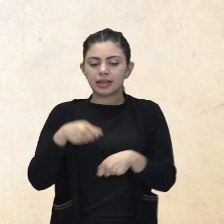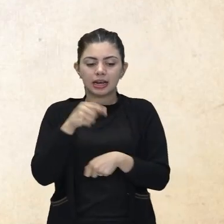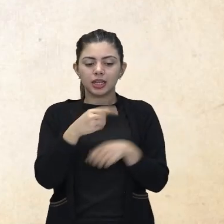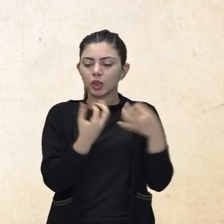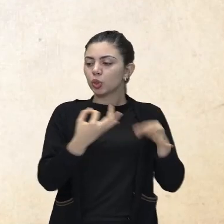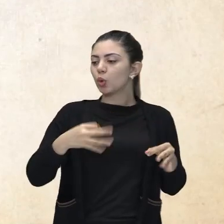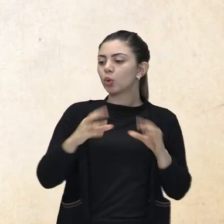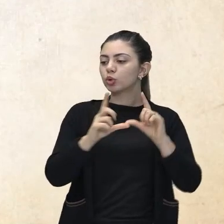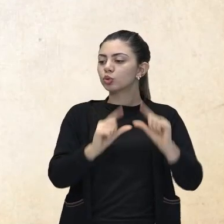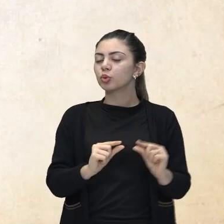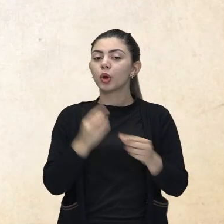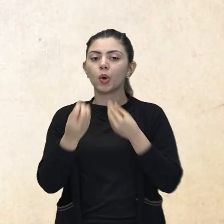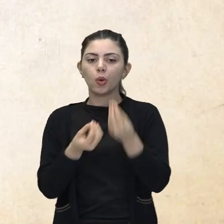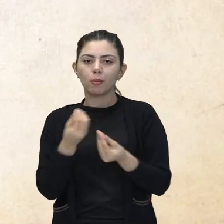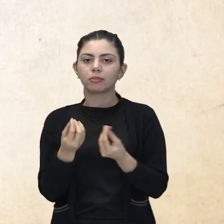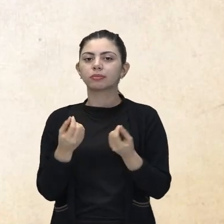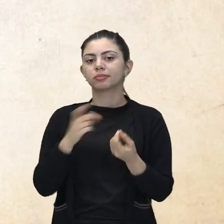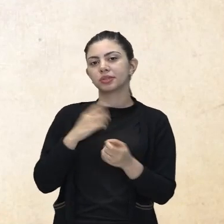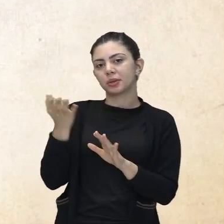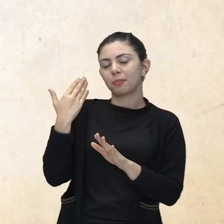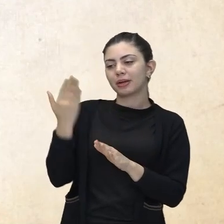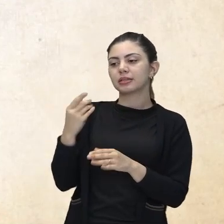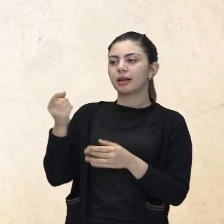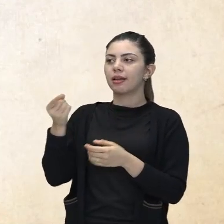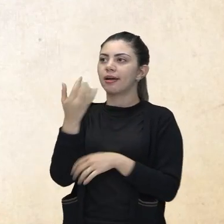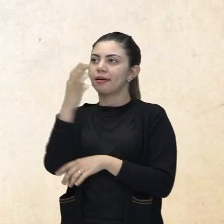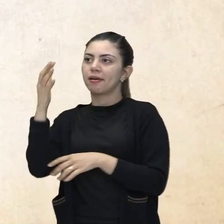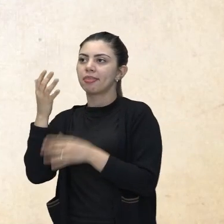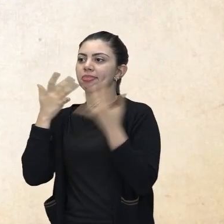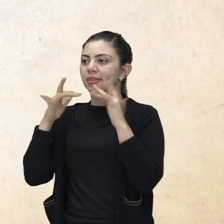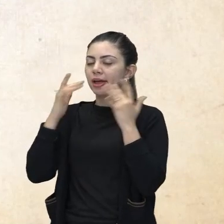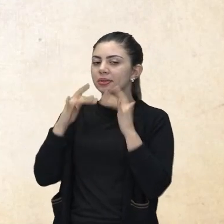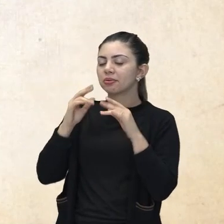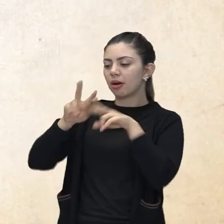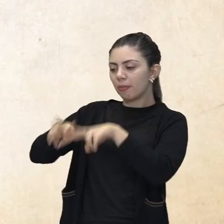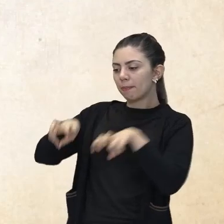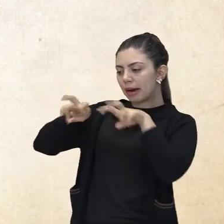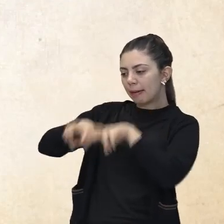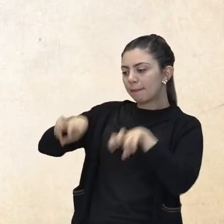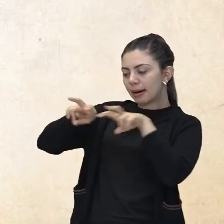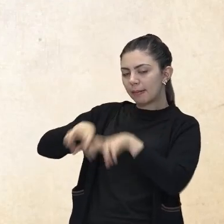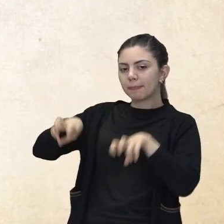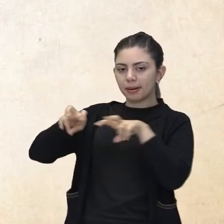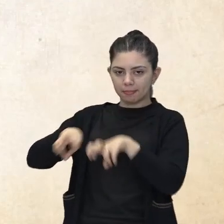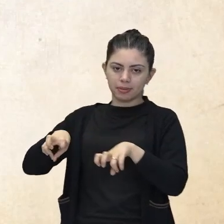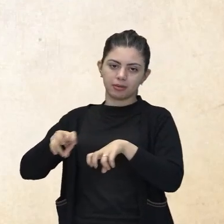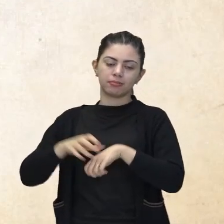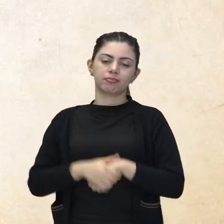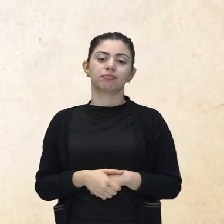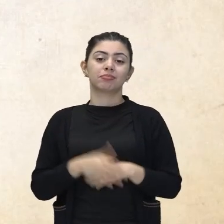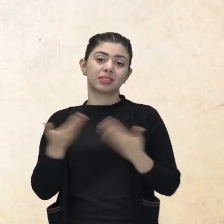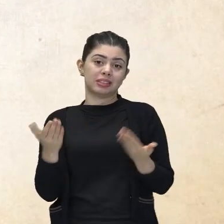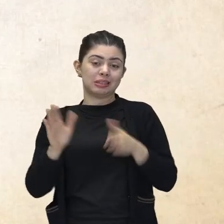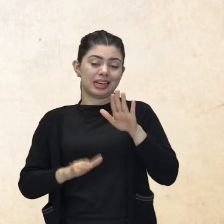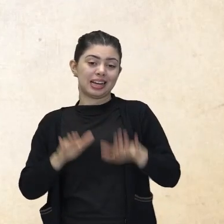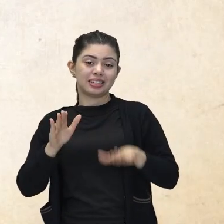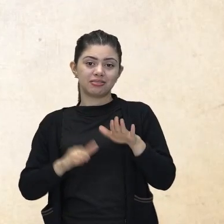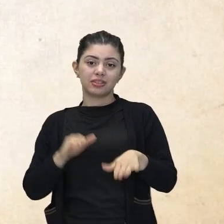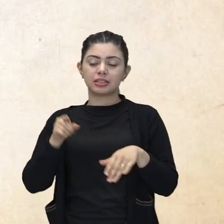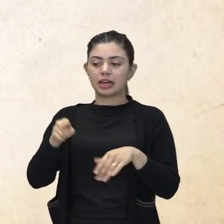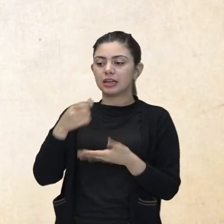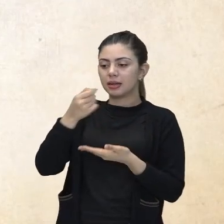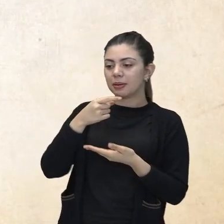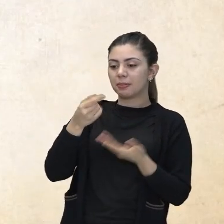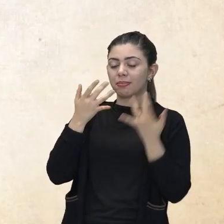eram combinadas várias substâncias, a maior parte delas extraídas de plantas medicinais. Às vezes, a mistura ficava